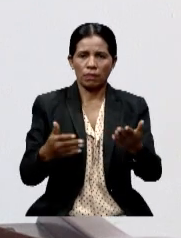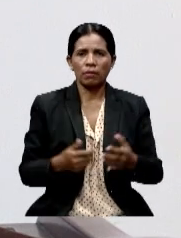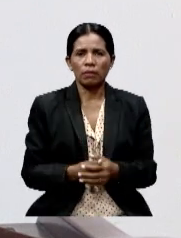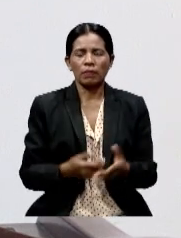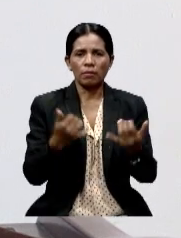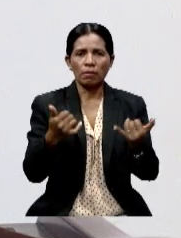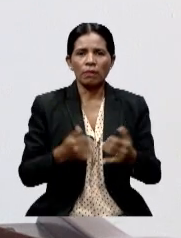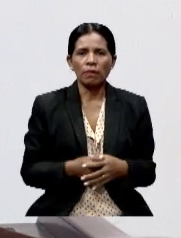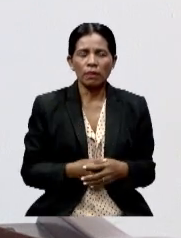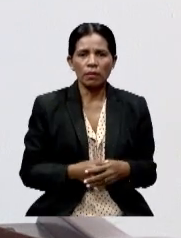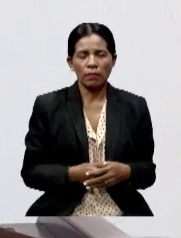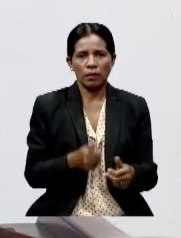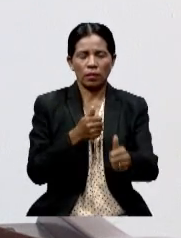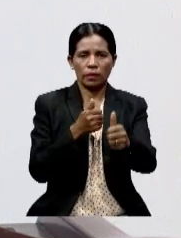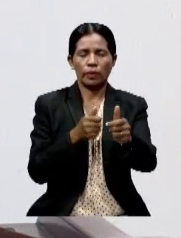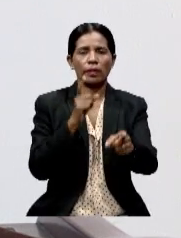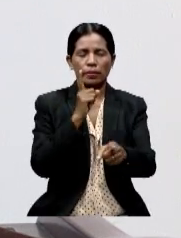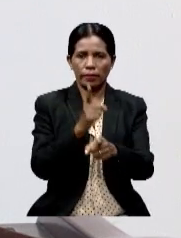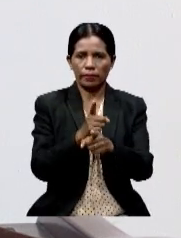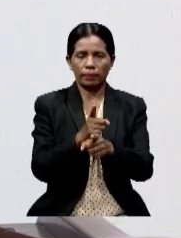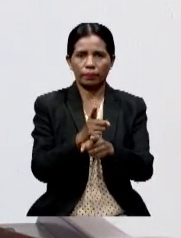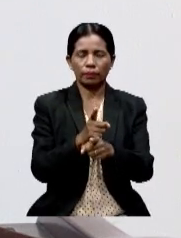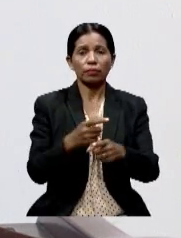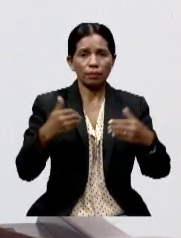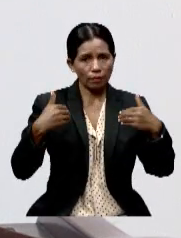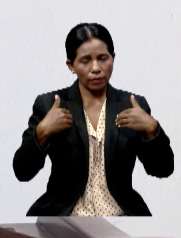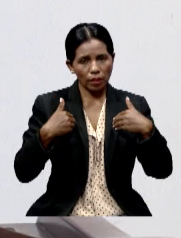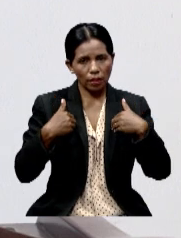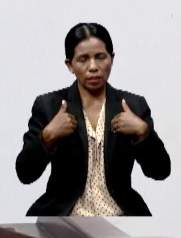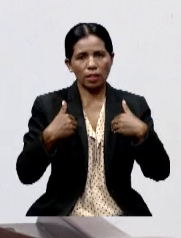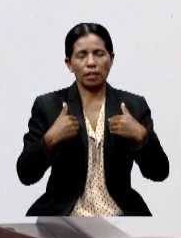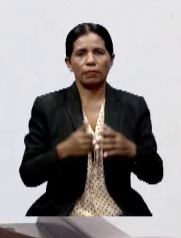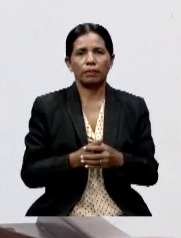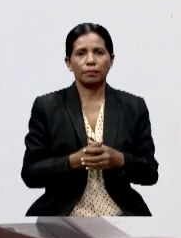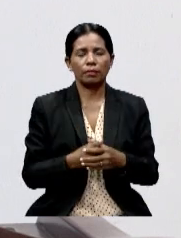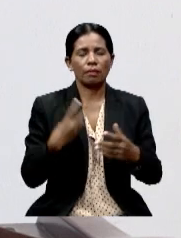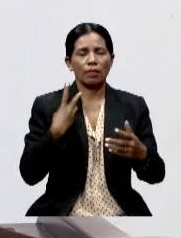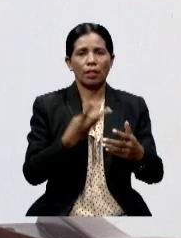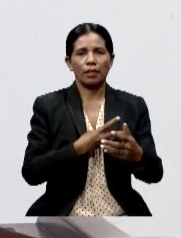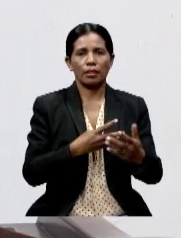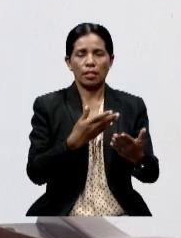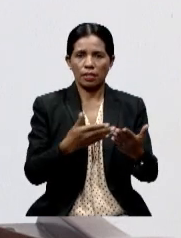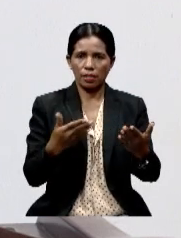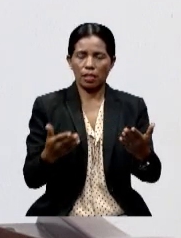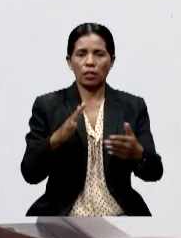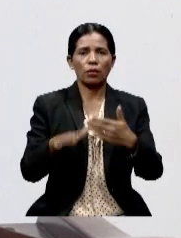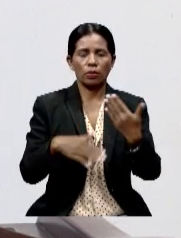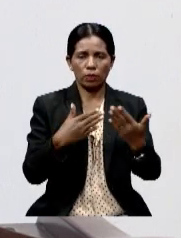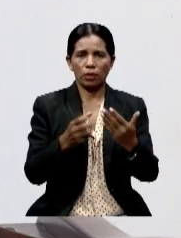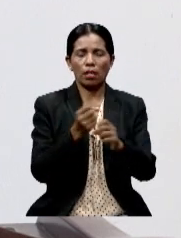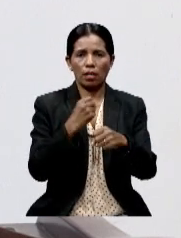Agora, tu ir los, quando ia a inflação antes, né? Maca, e tania produtor sira começa a produzir